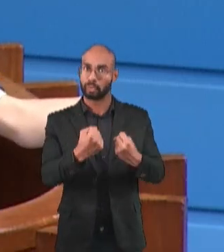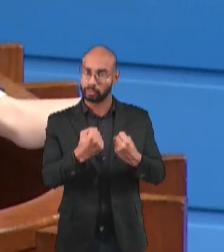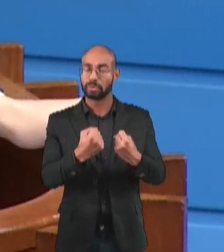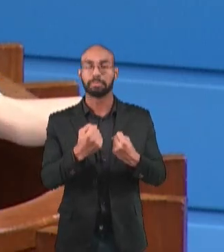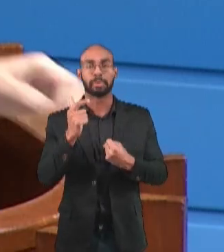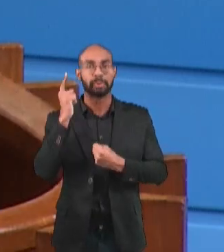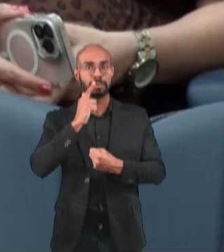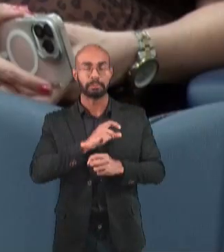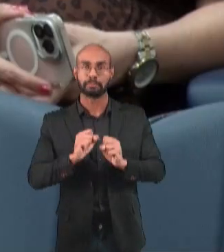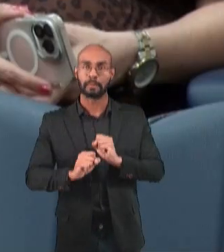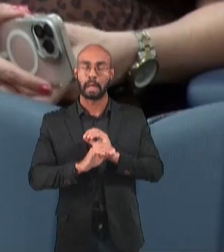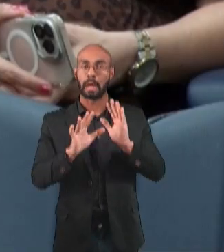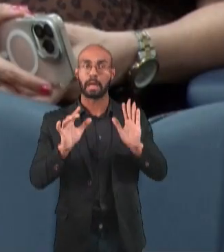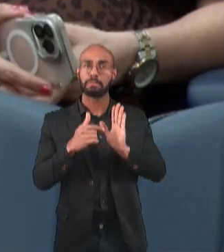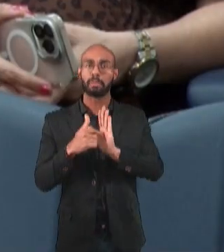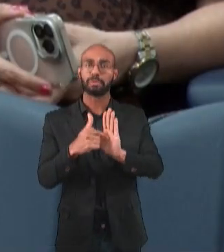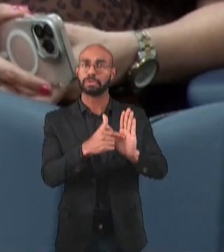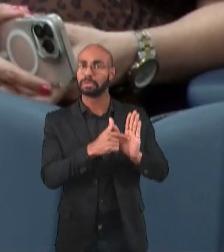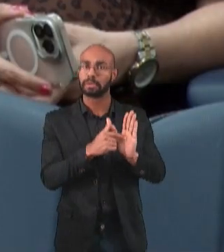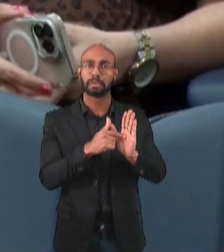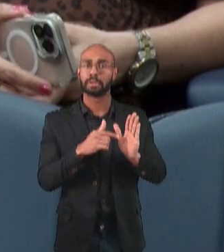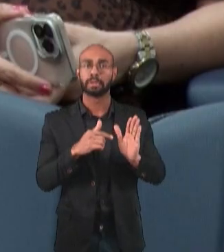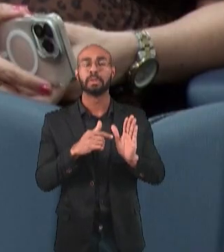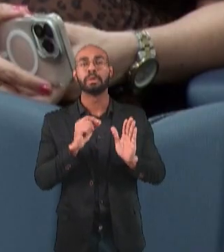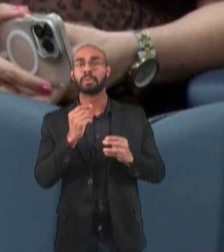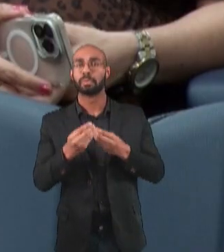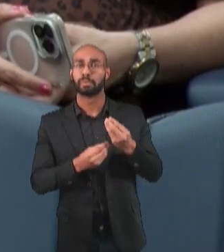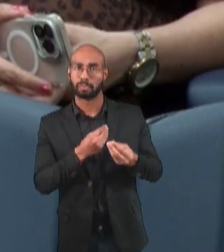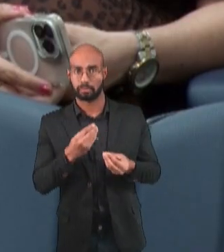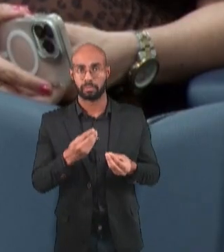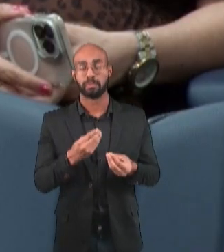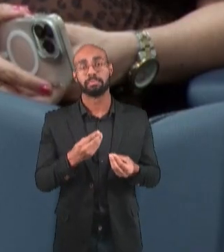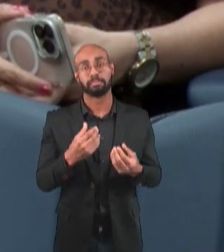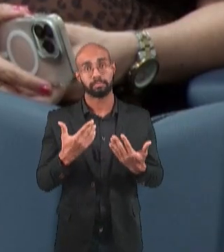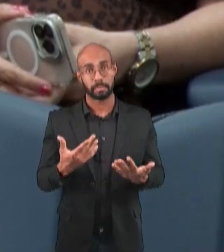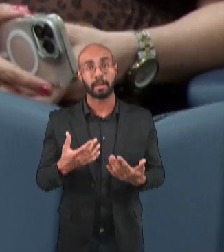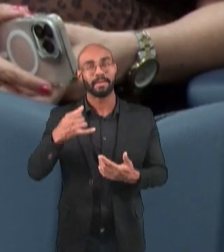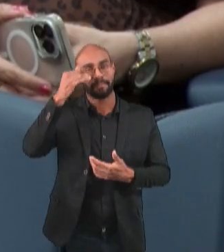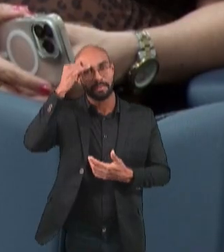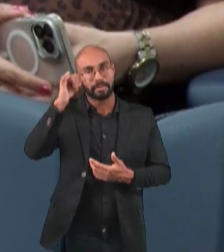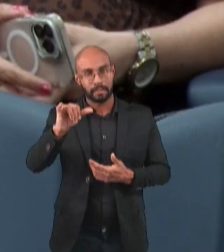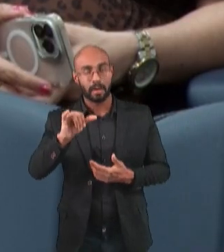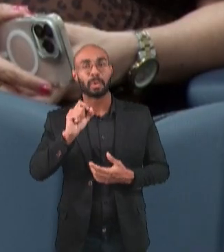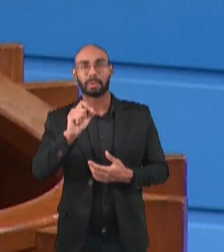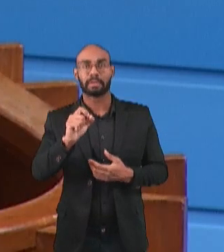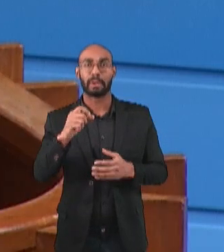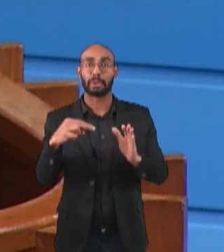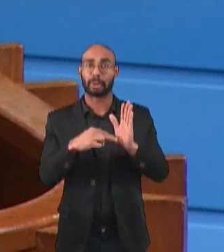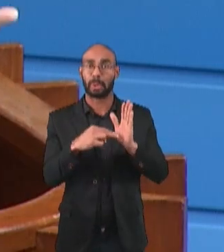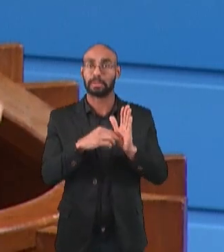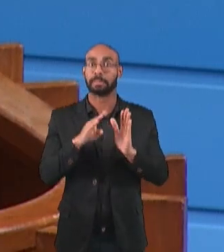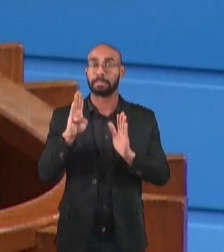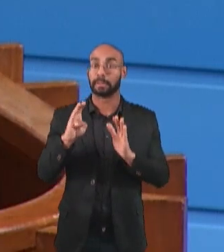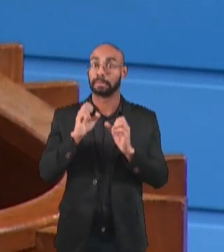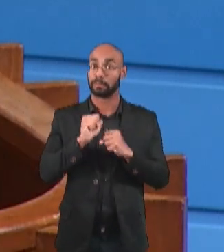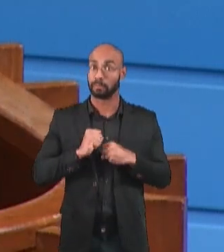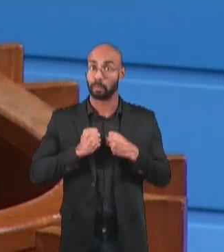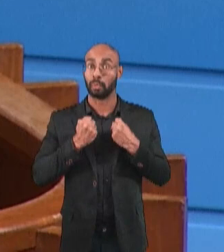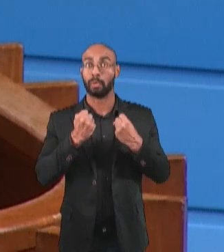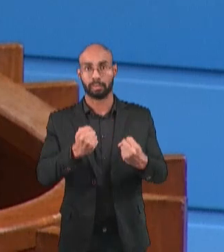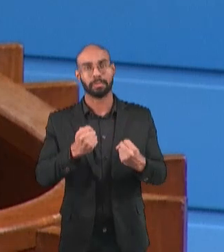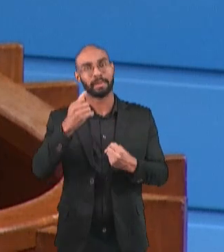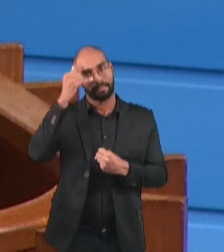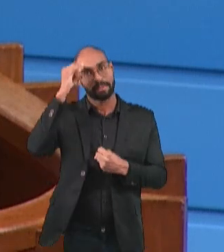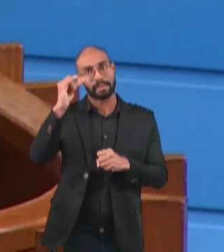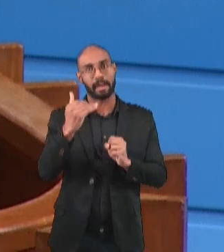para ser desclassificado, diminuído para nota B. Então, o grande esforço deles é